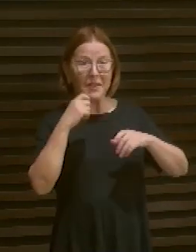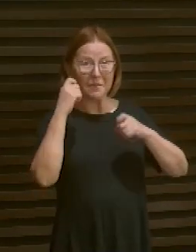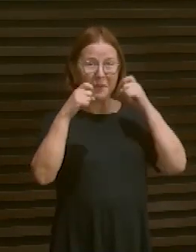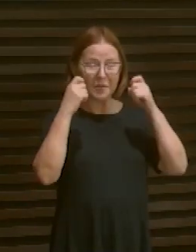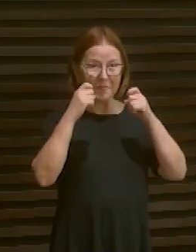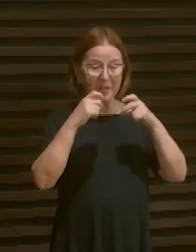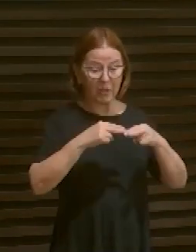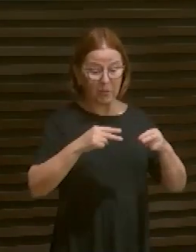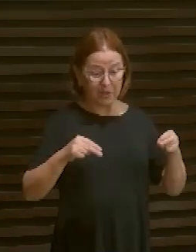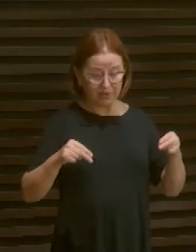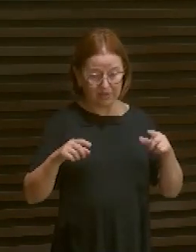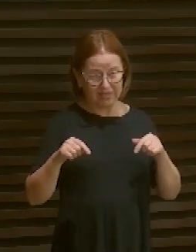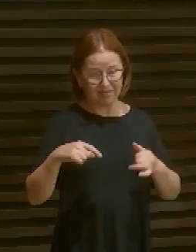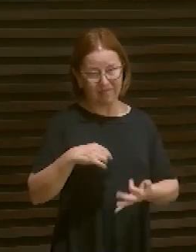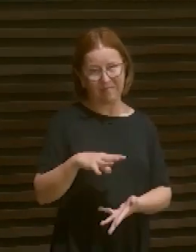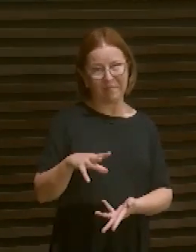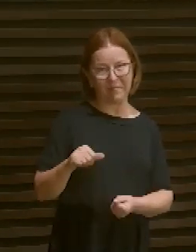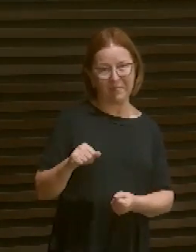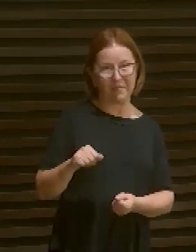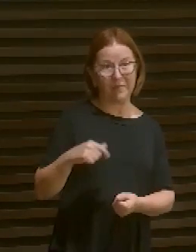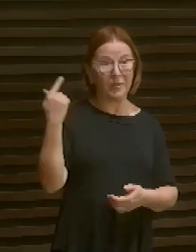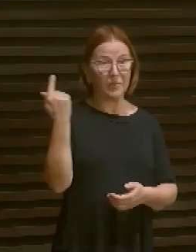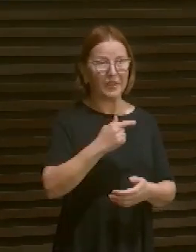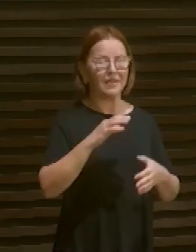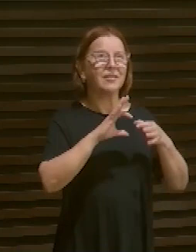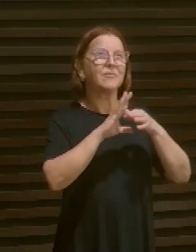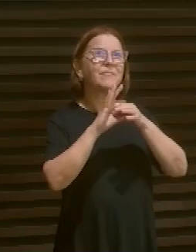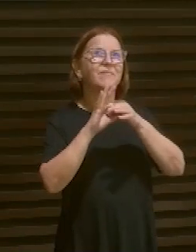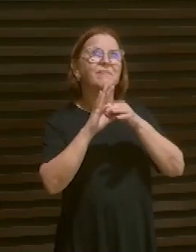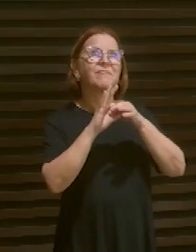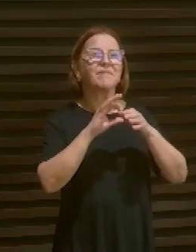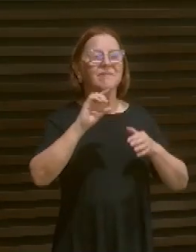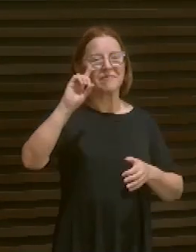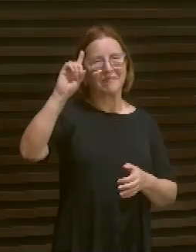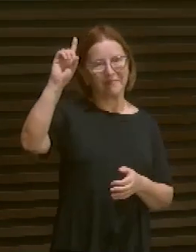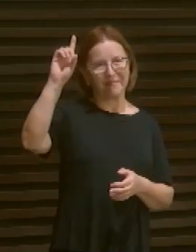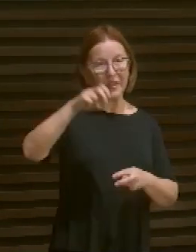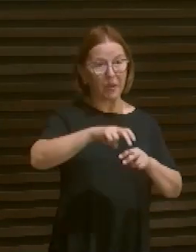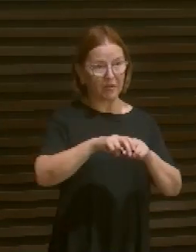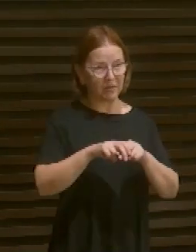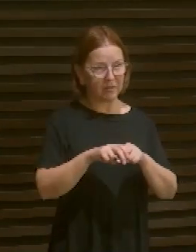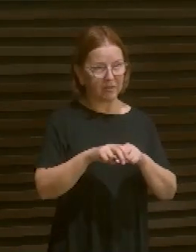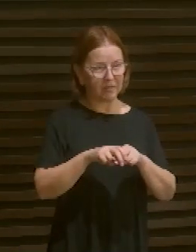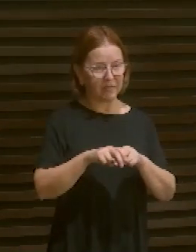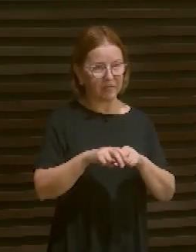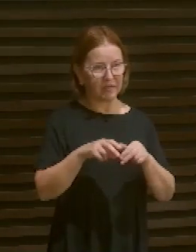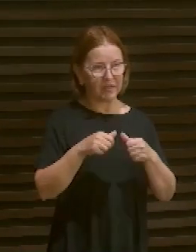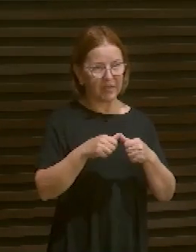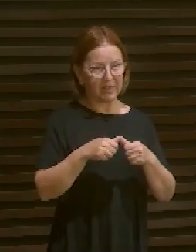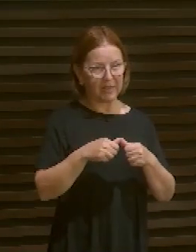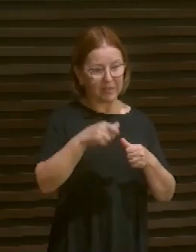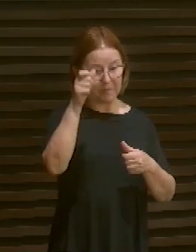essas coisas perecíveis do que com a intimidade com Deus. Por isso que o escritor está chamando a